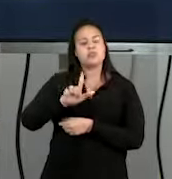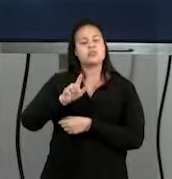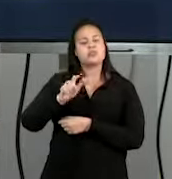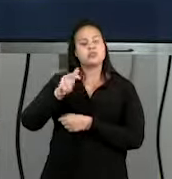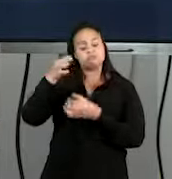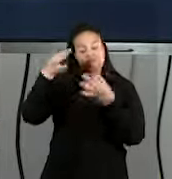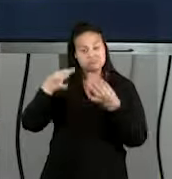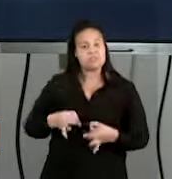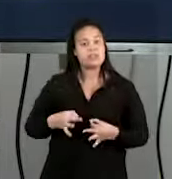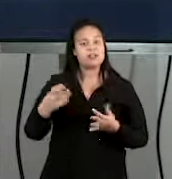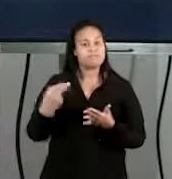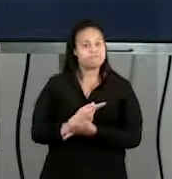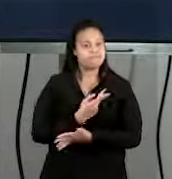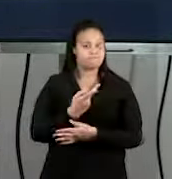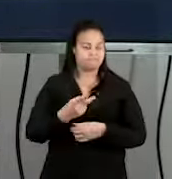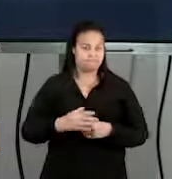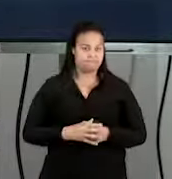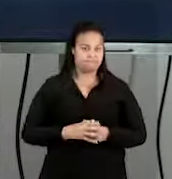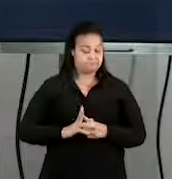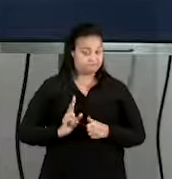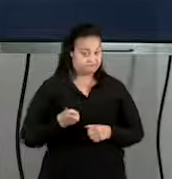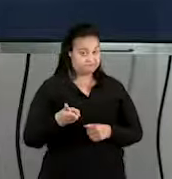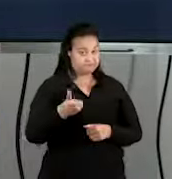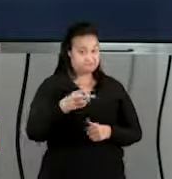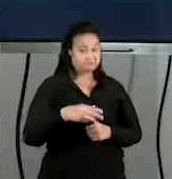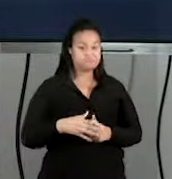coerente para que isso aconteça. Mas vamos continuar.